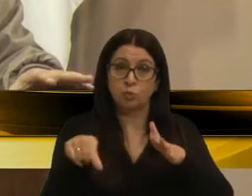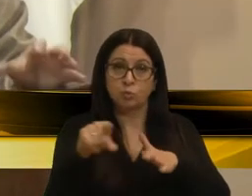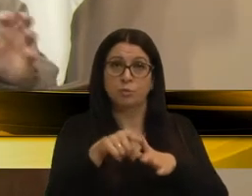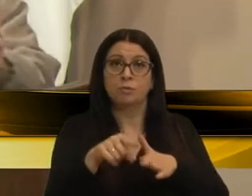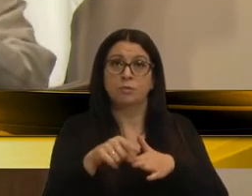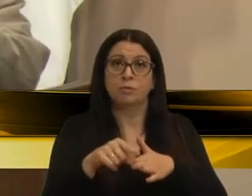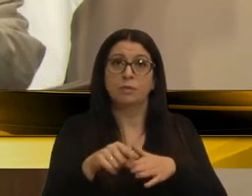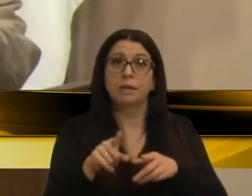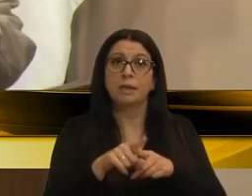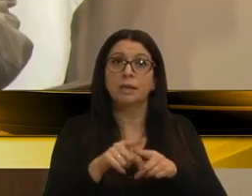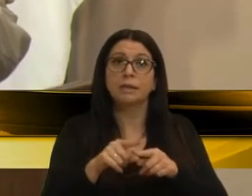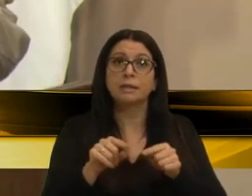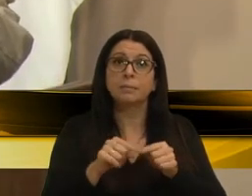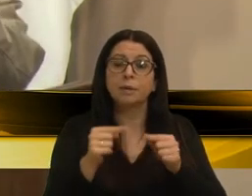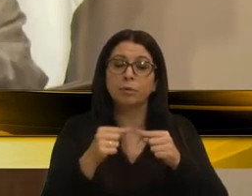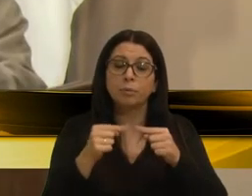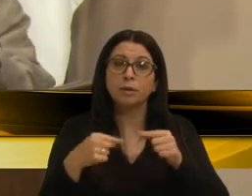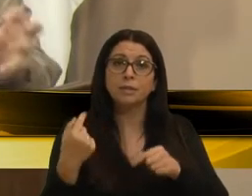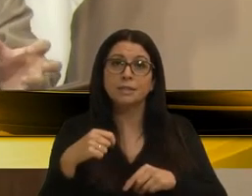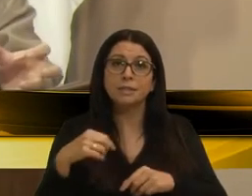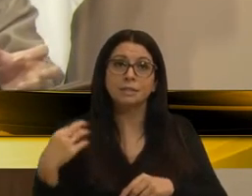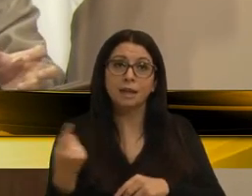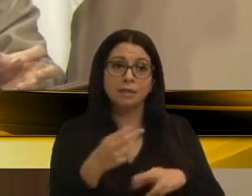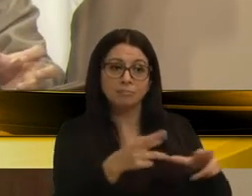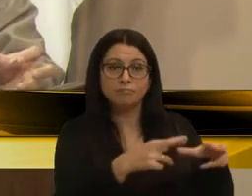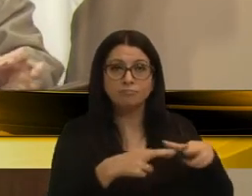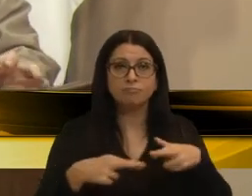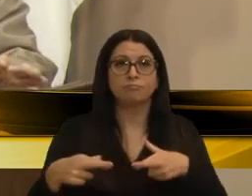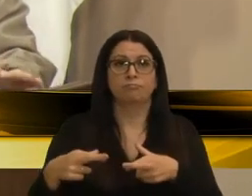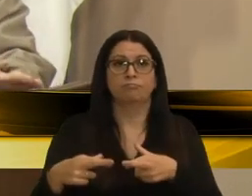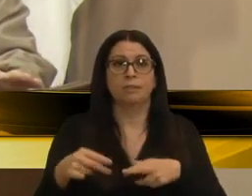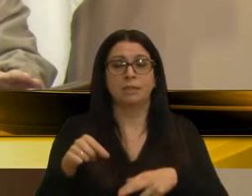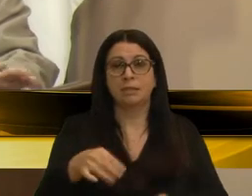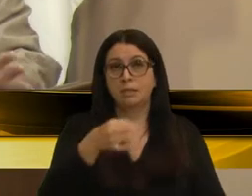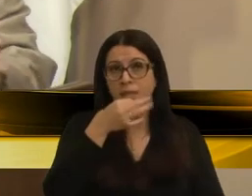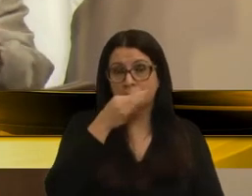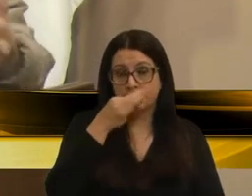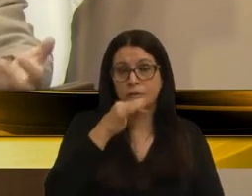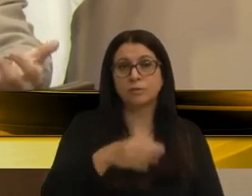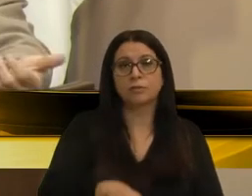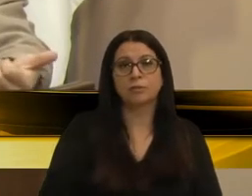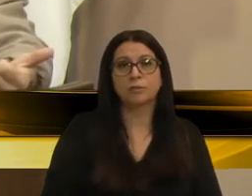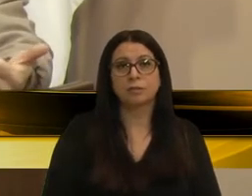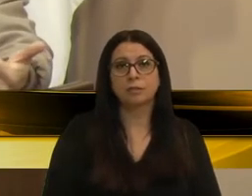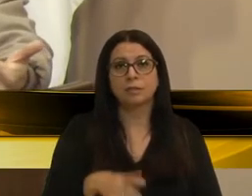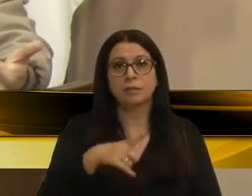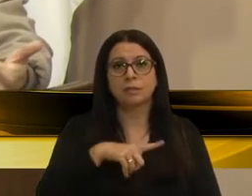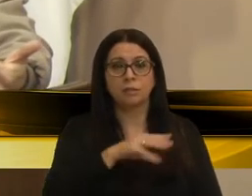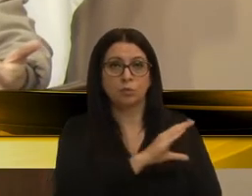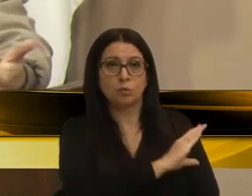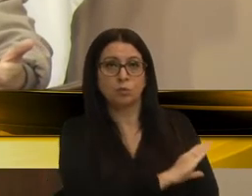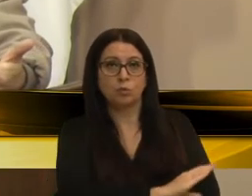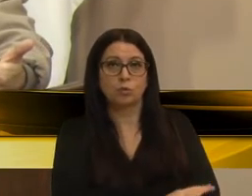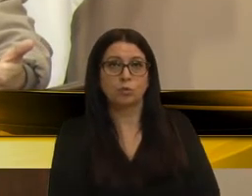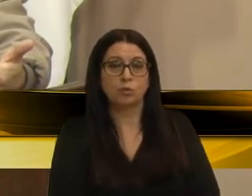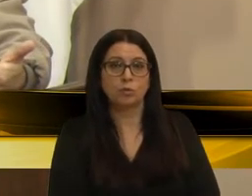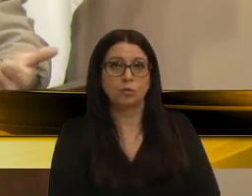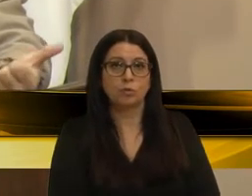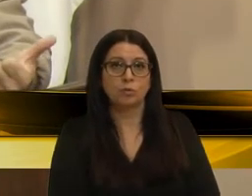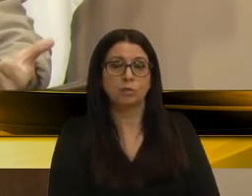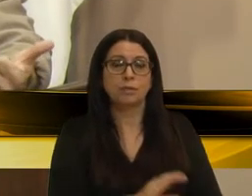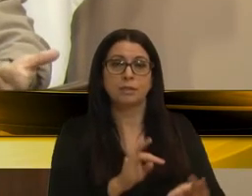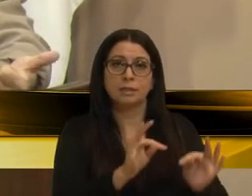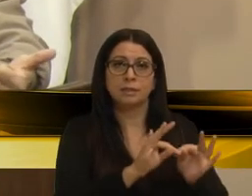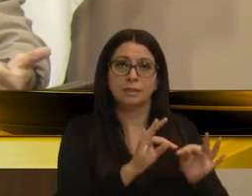vereadores, ele dialoga com as necessidades da sua região. Aqui em Caxias, tem curso do setor